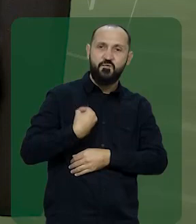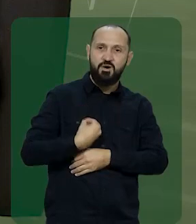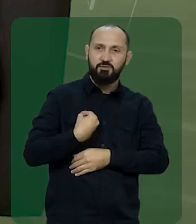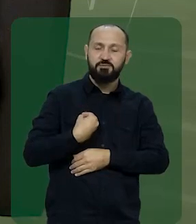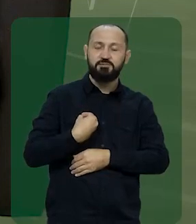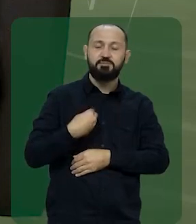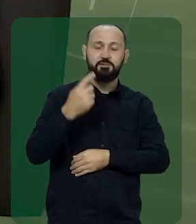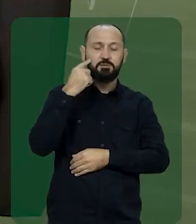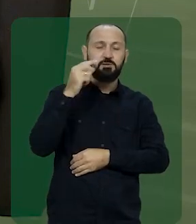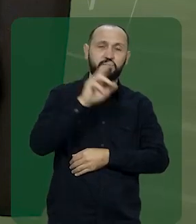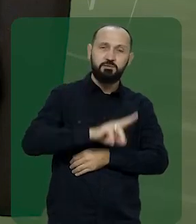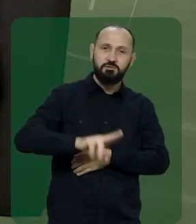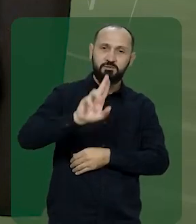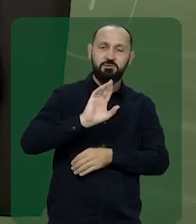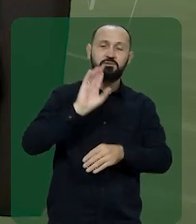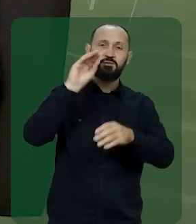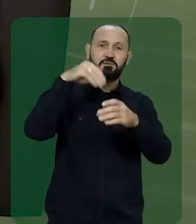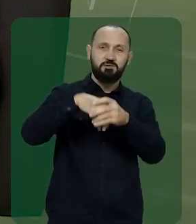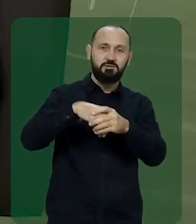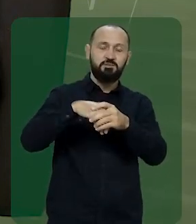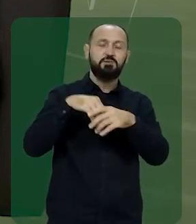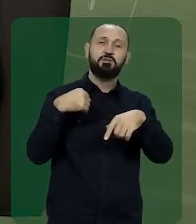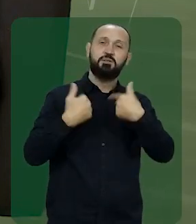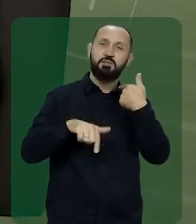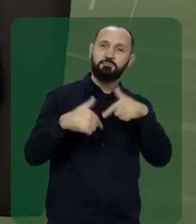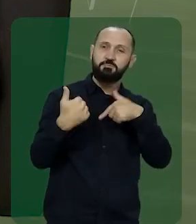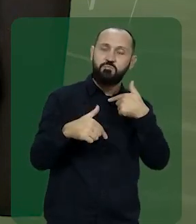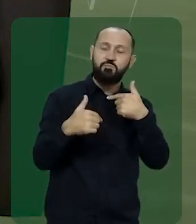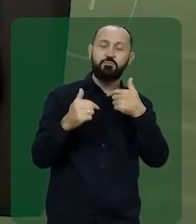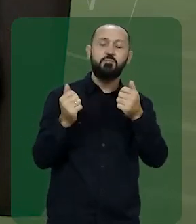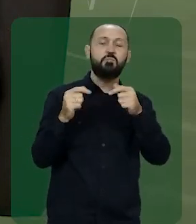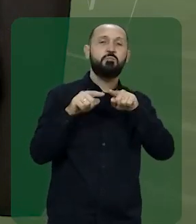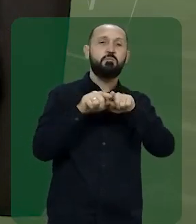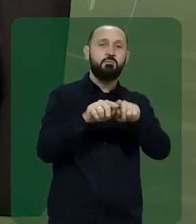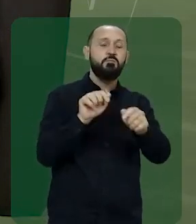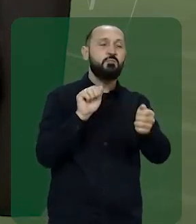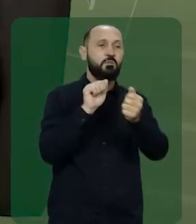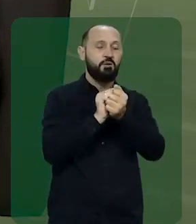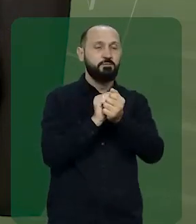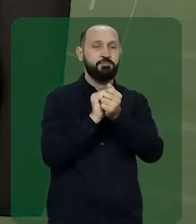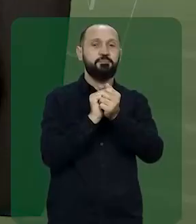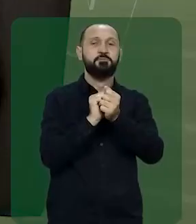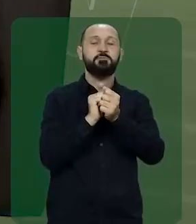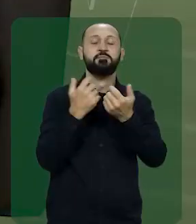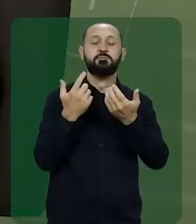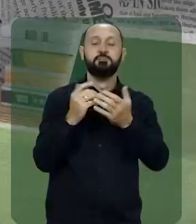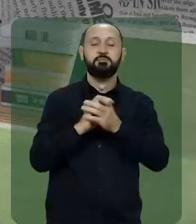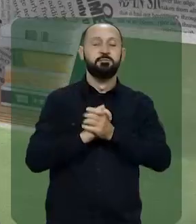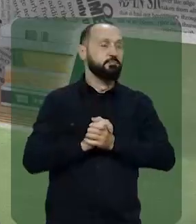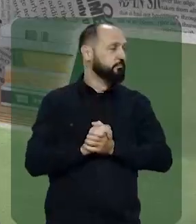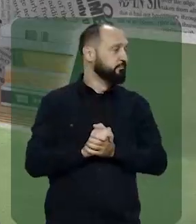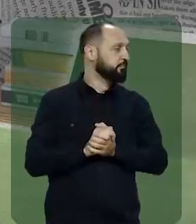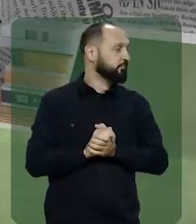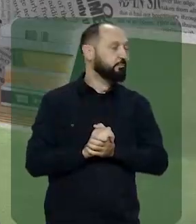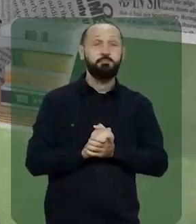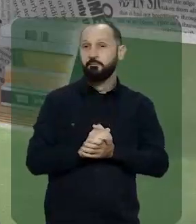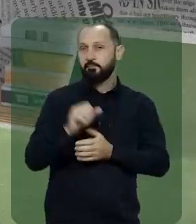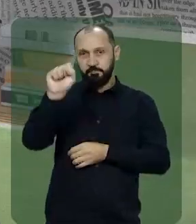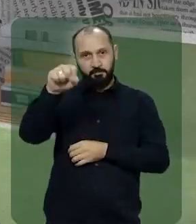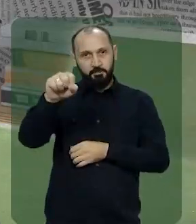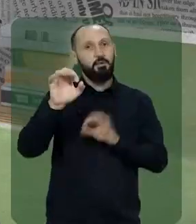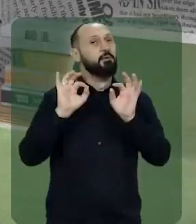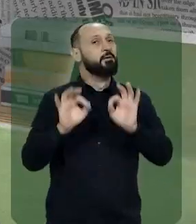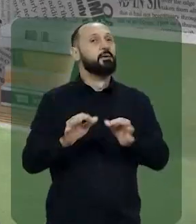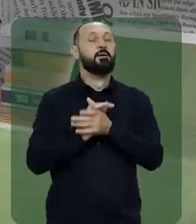está sendo aplicada hoje ali nesses trabalhos em parceria e na execução dessas ações.